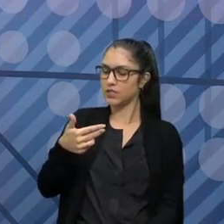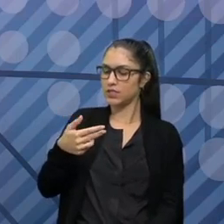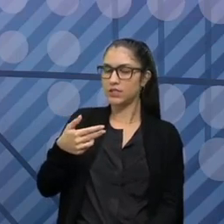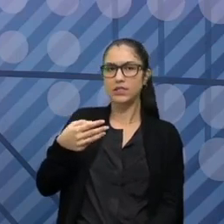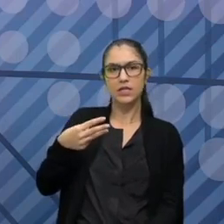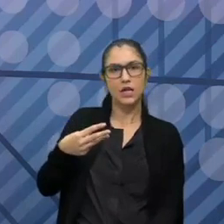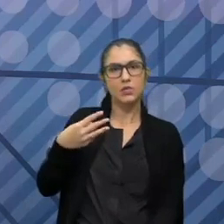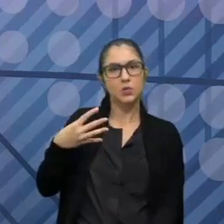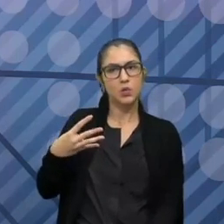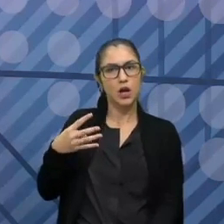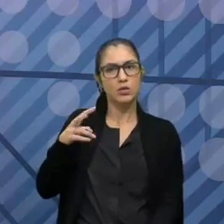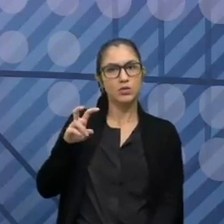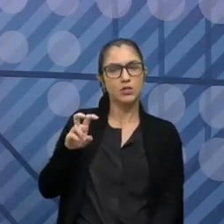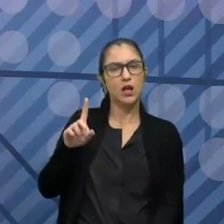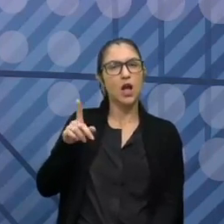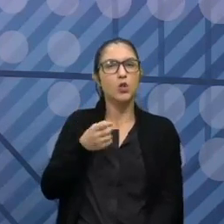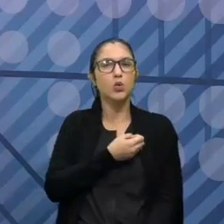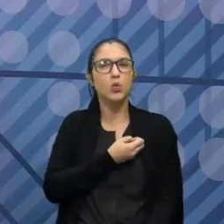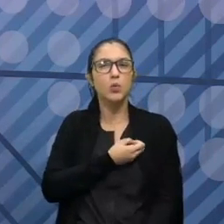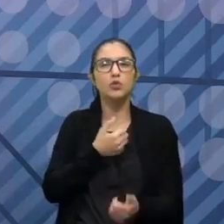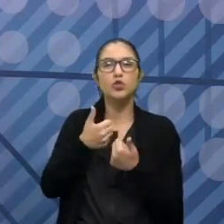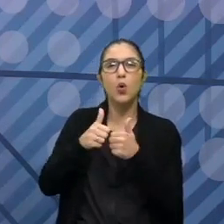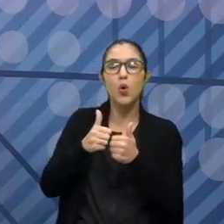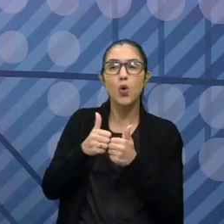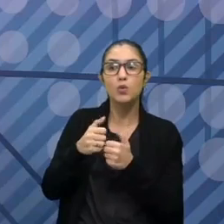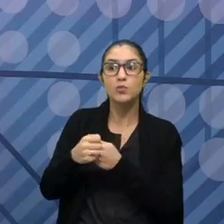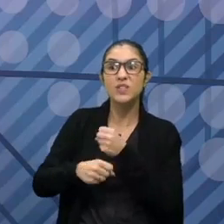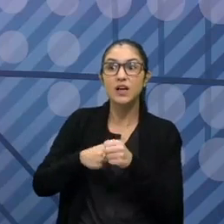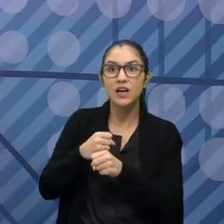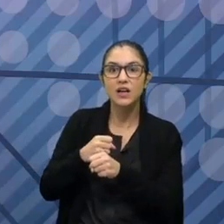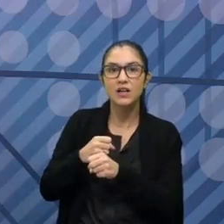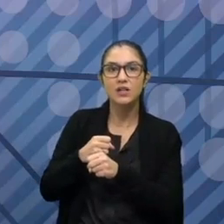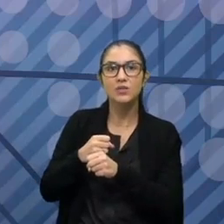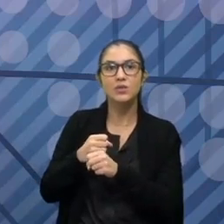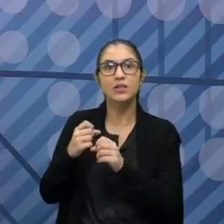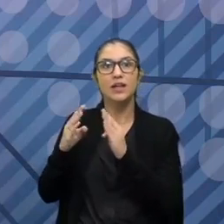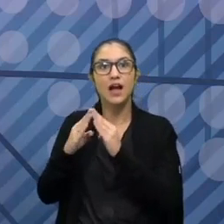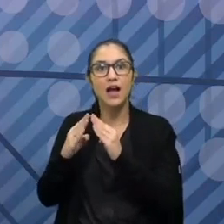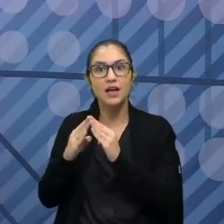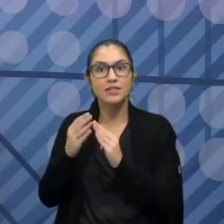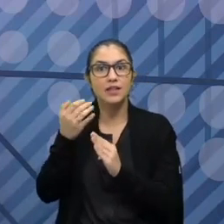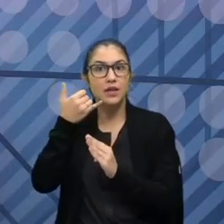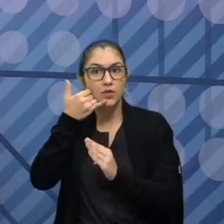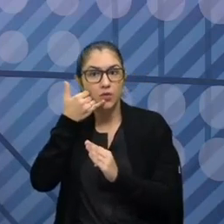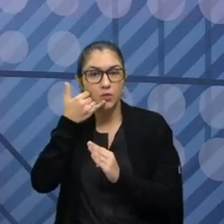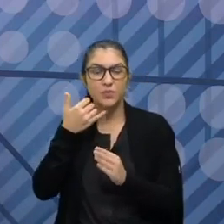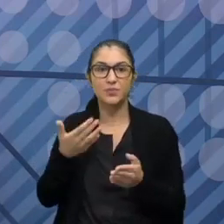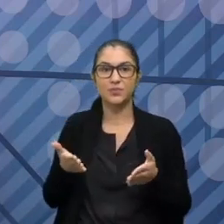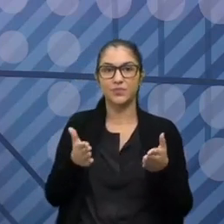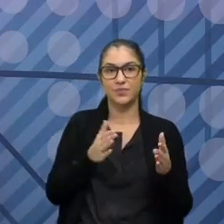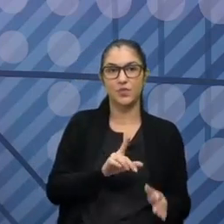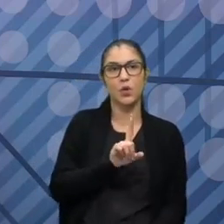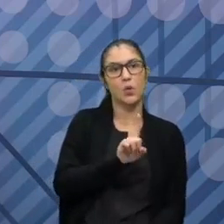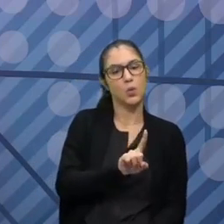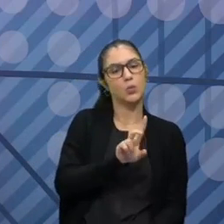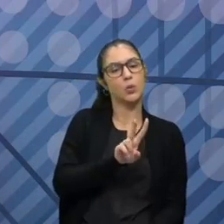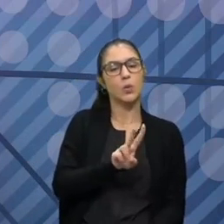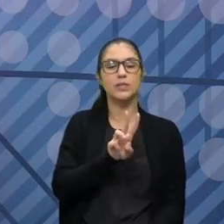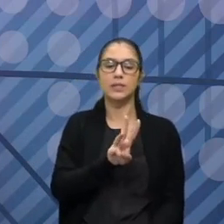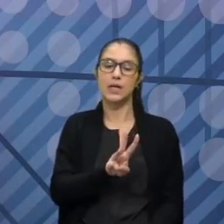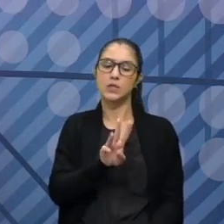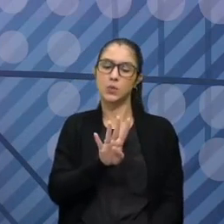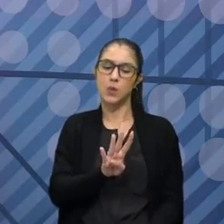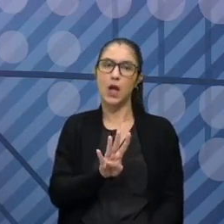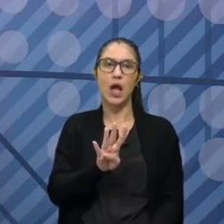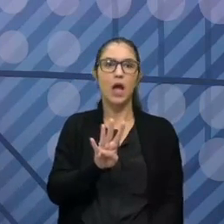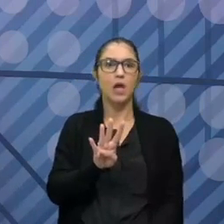4, para número de ônibus, número de ano, número de casa, número de telefone. Usamos os números assim, 1, 2,